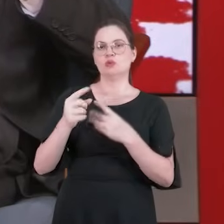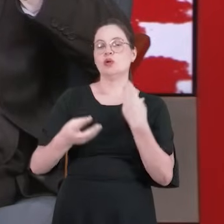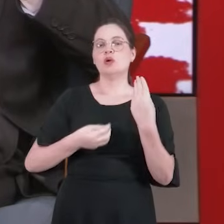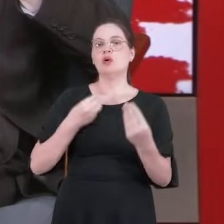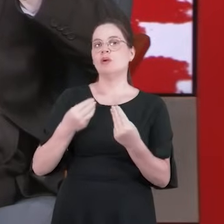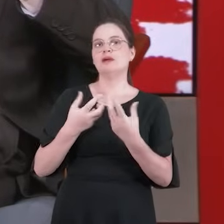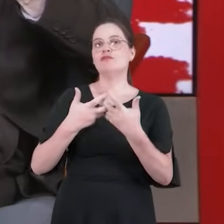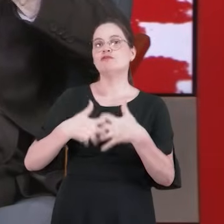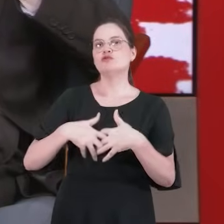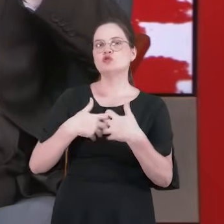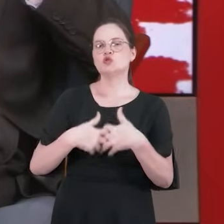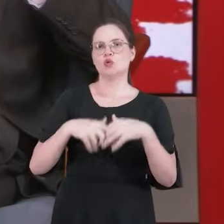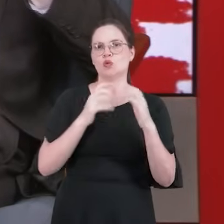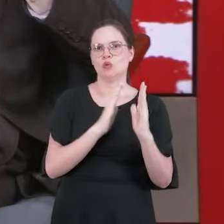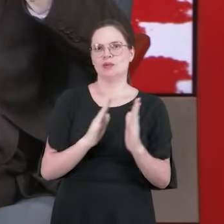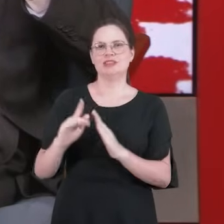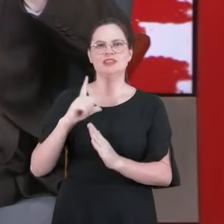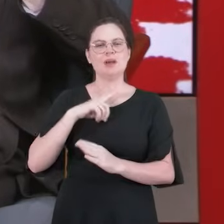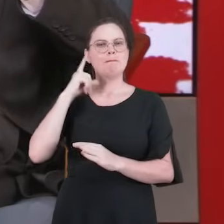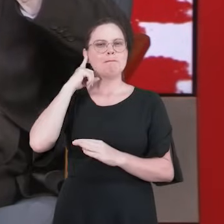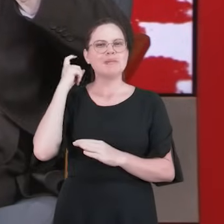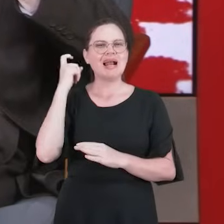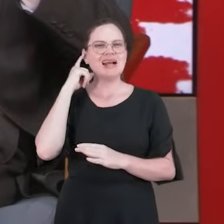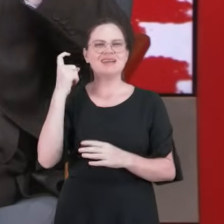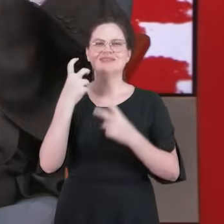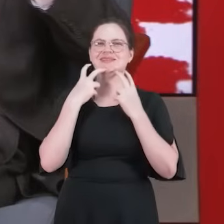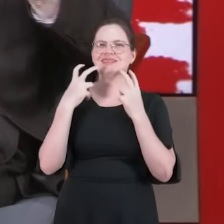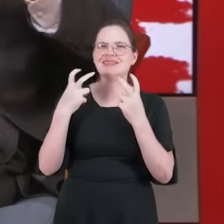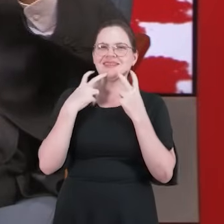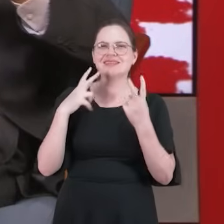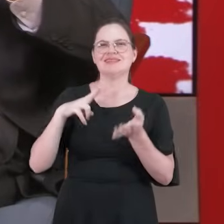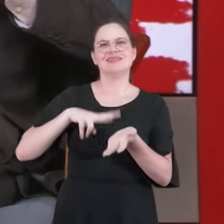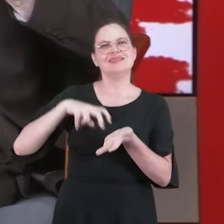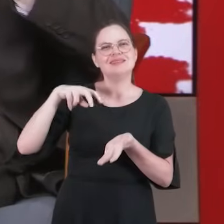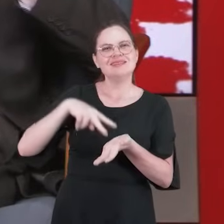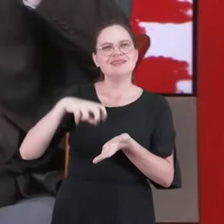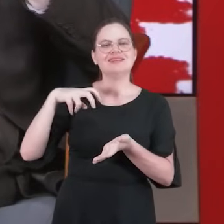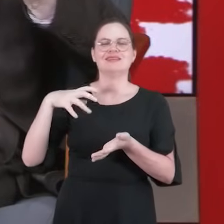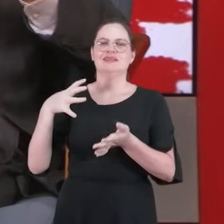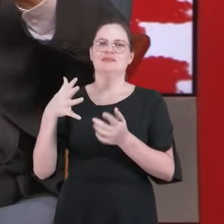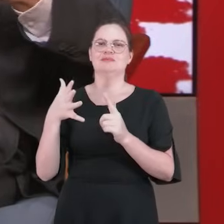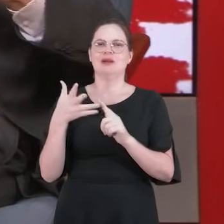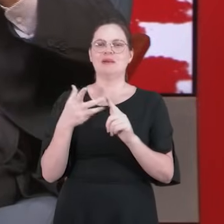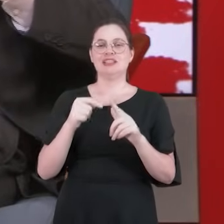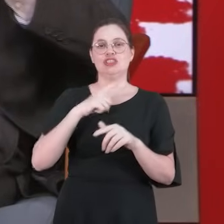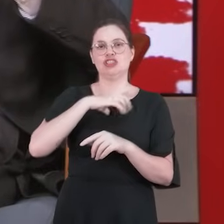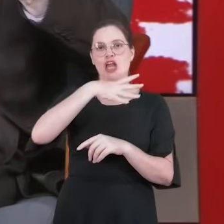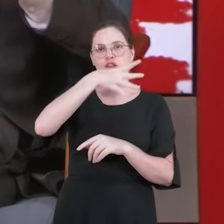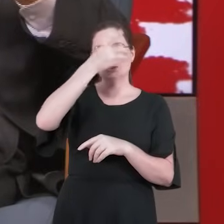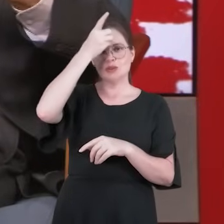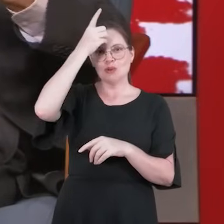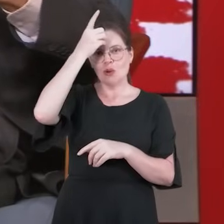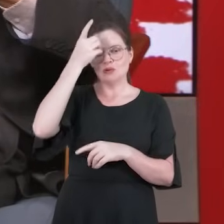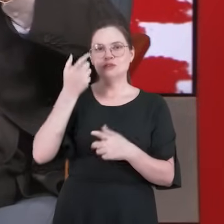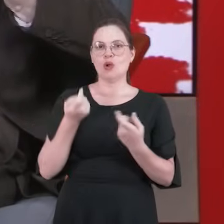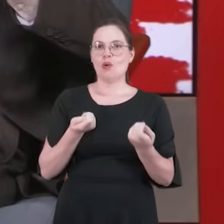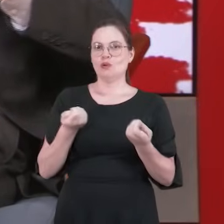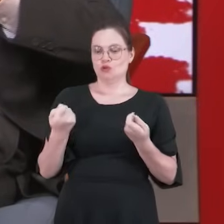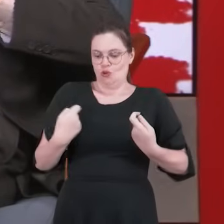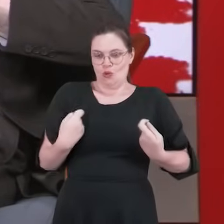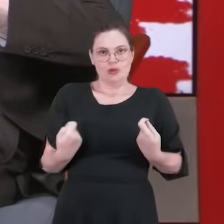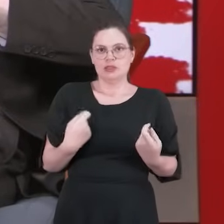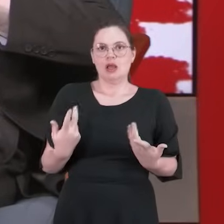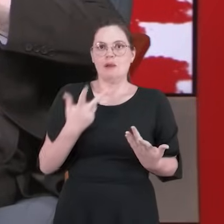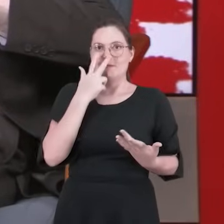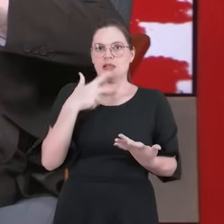processavam. Então havia muito barulho, havia aquela manifestação de dons sem